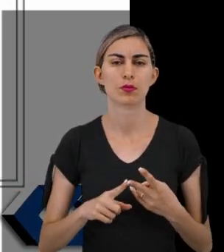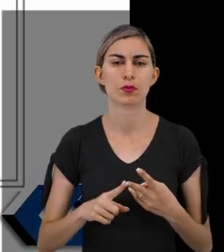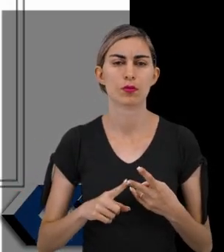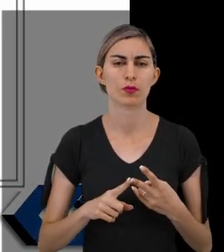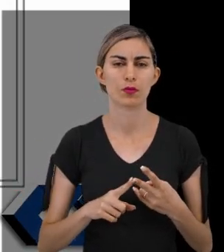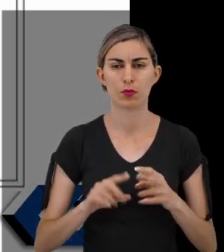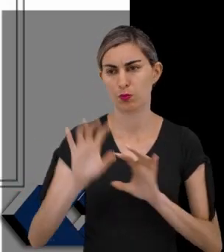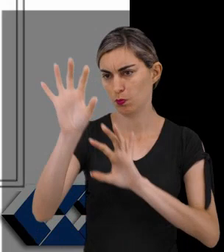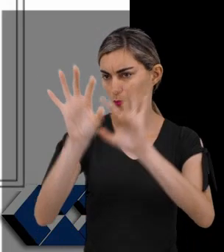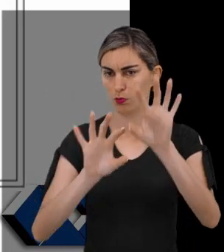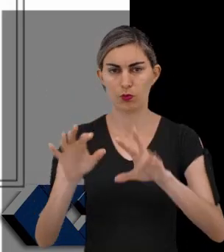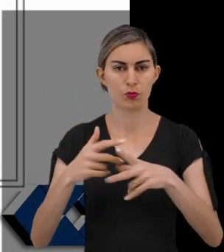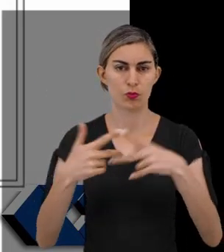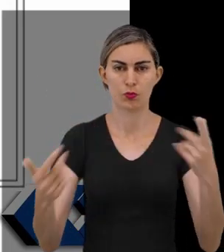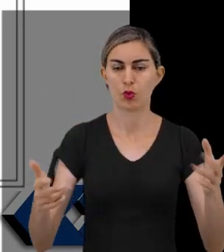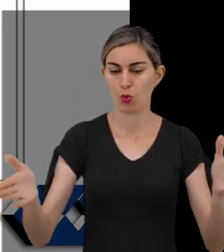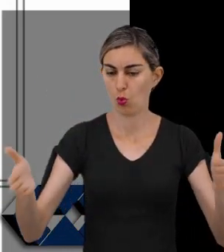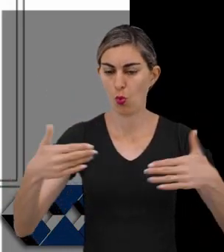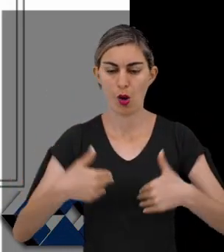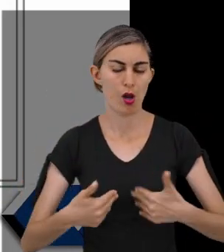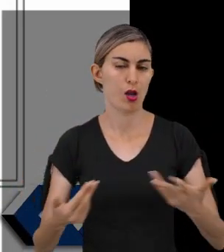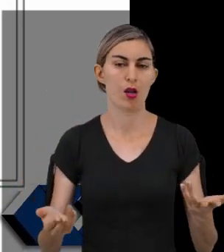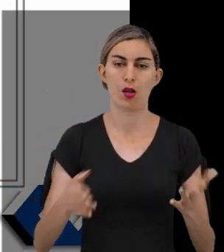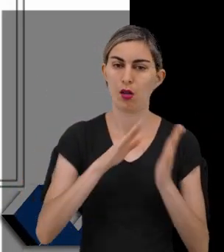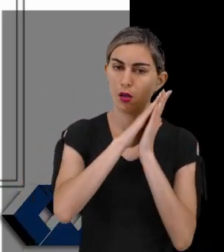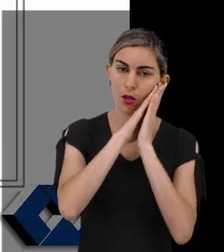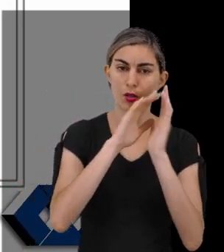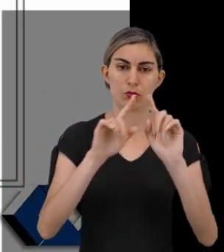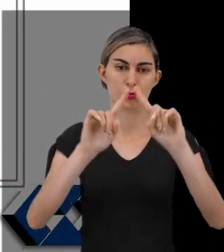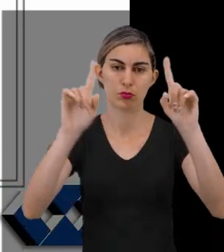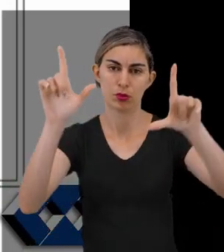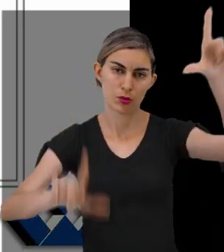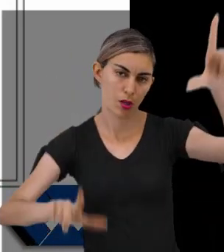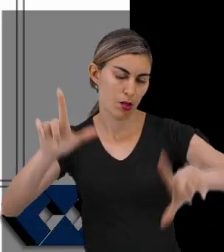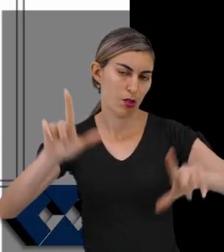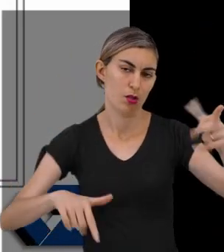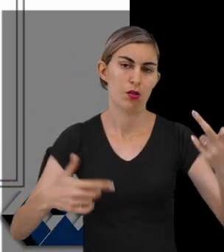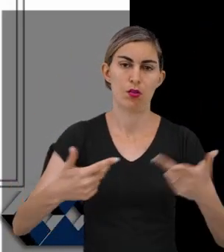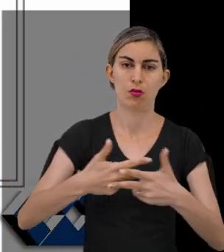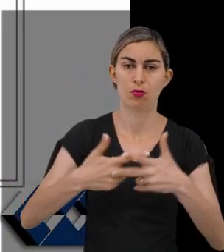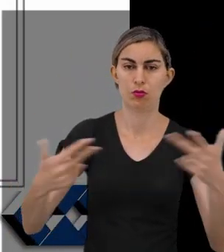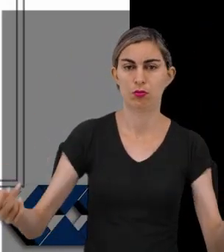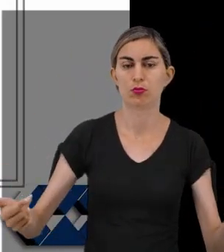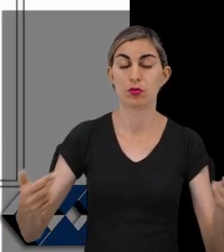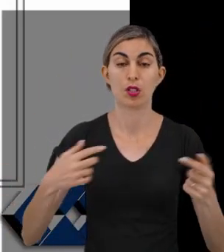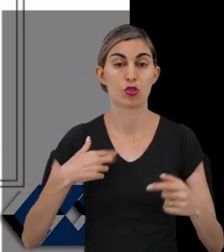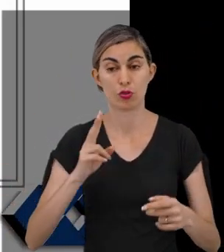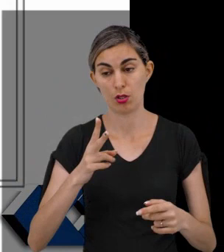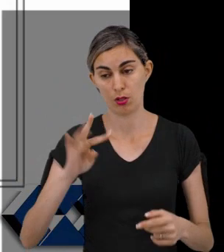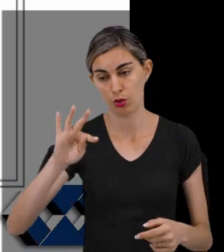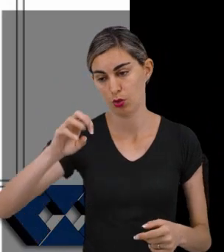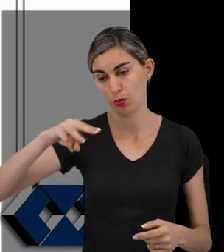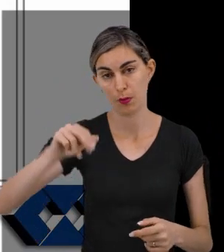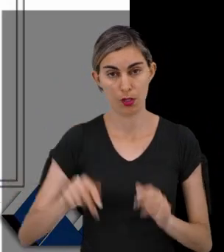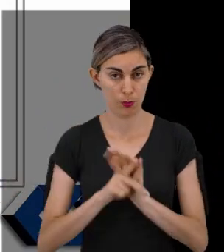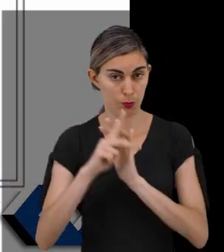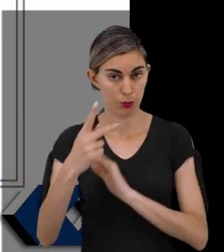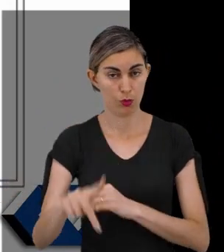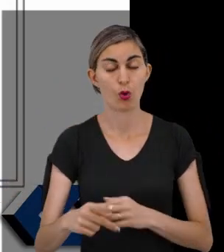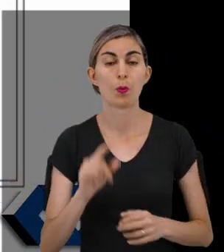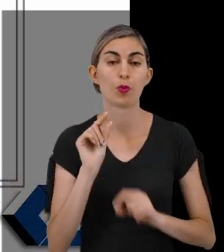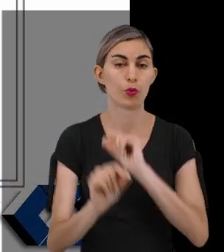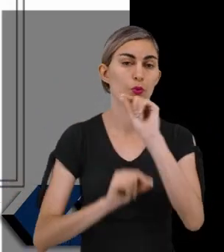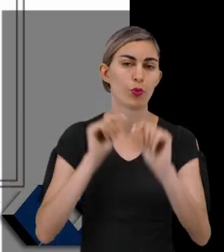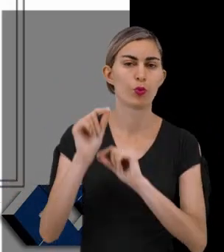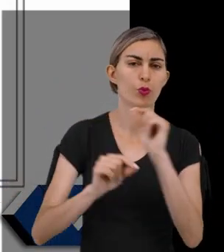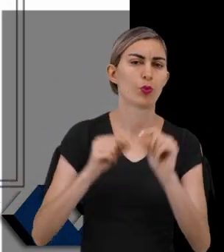um equipamento no quarto, na sala, tá? Já as tomadas de uso específico são aquelas